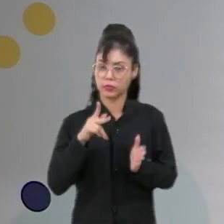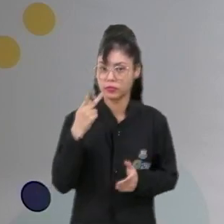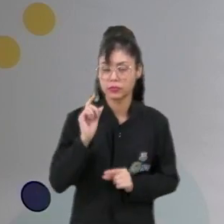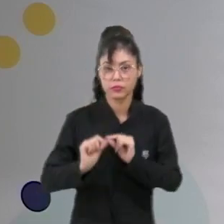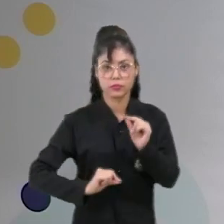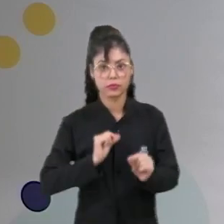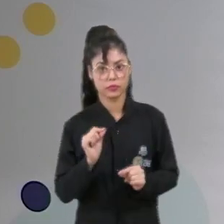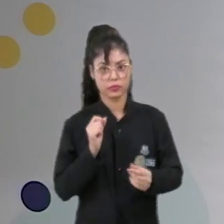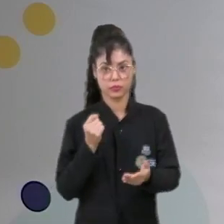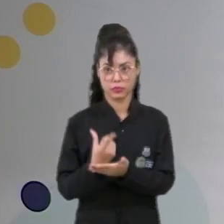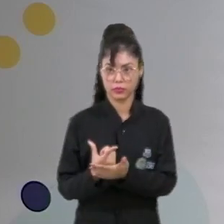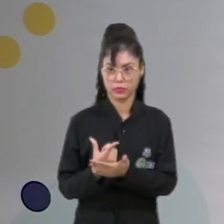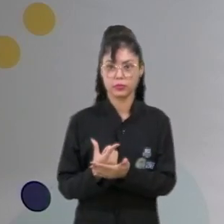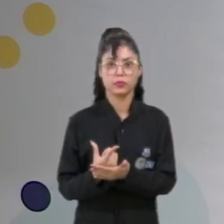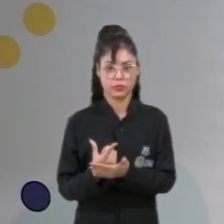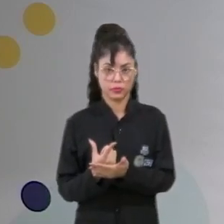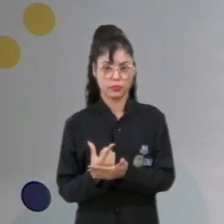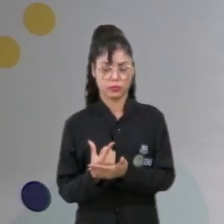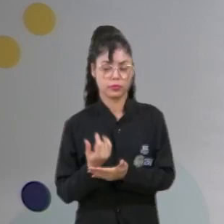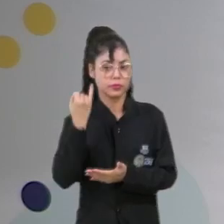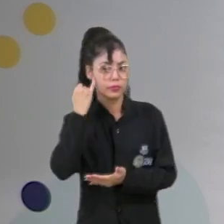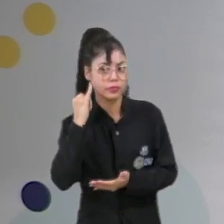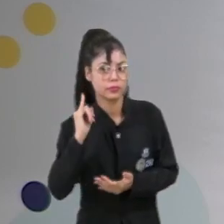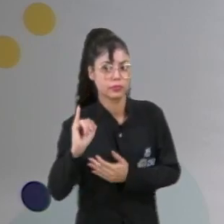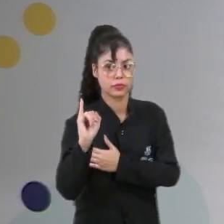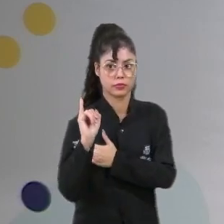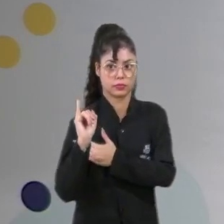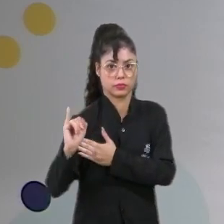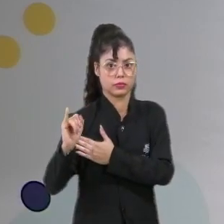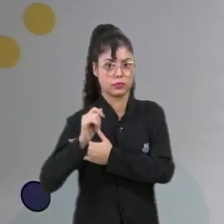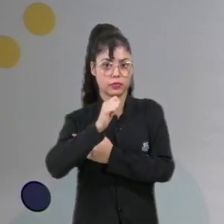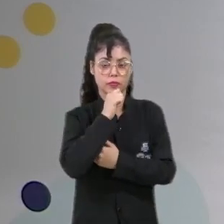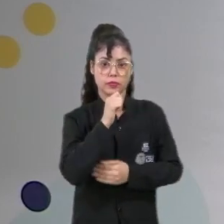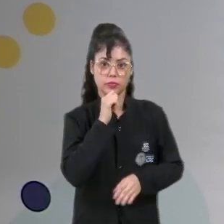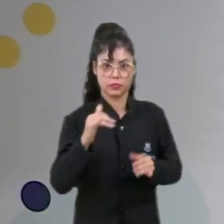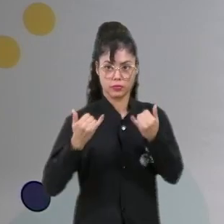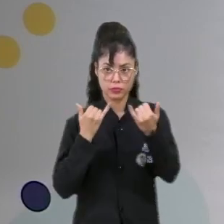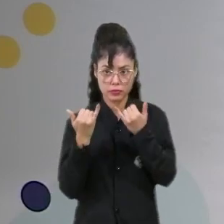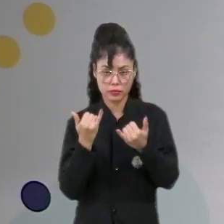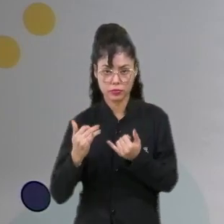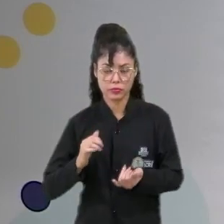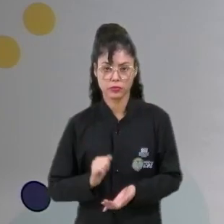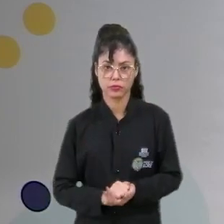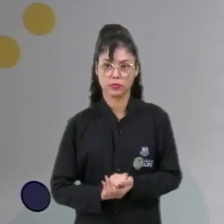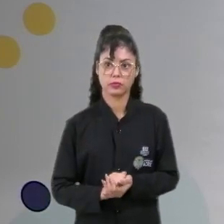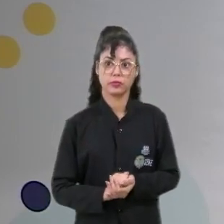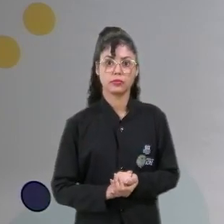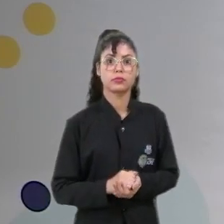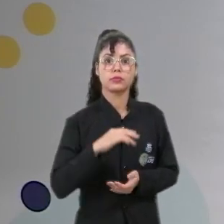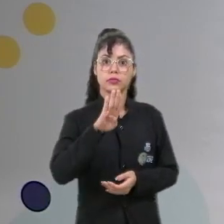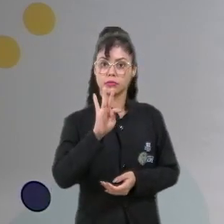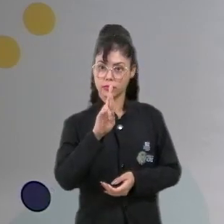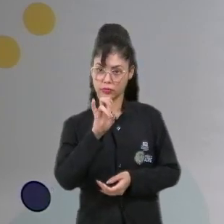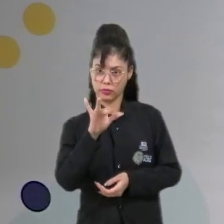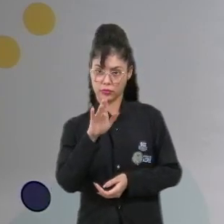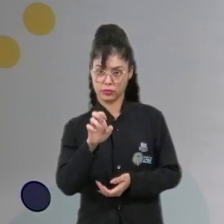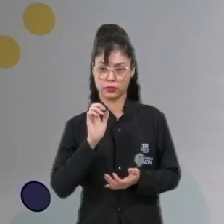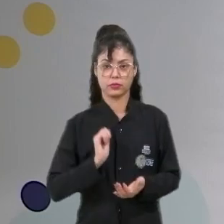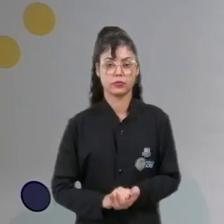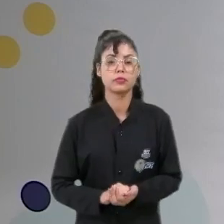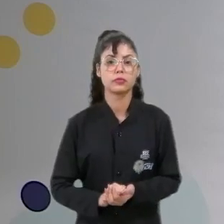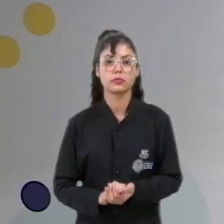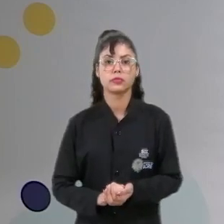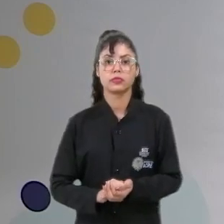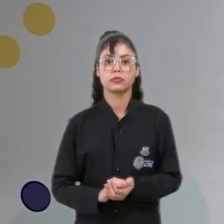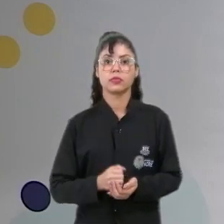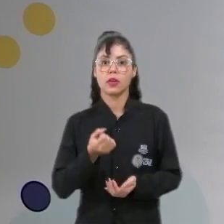a comprar uma determinada ideia, trazer uma informação. Quando você fala bilhete, quando você fala bula